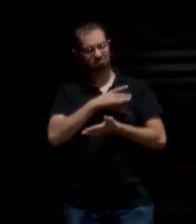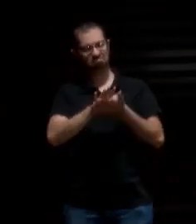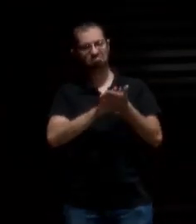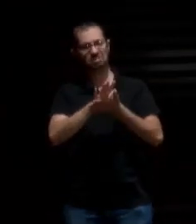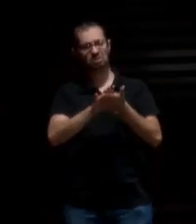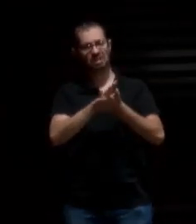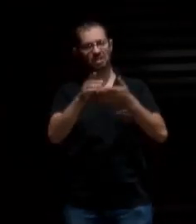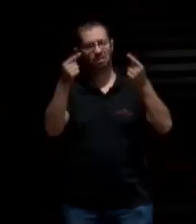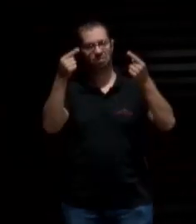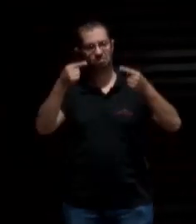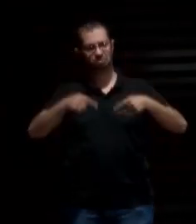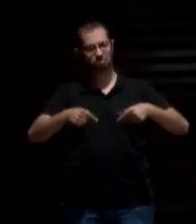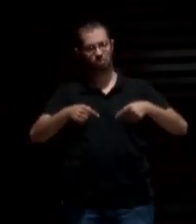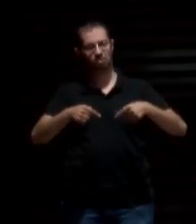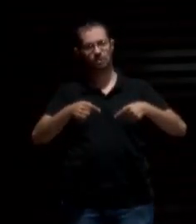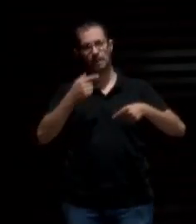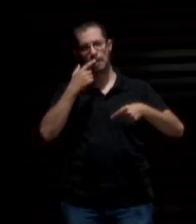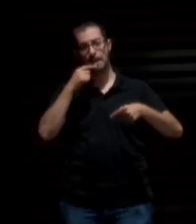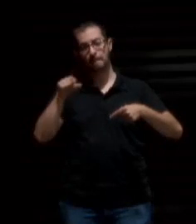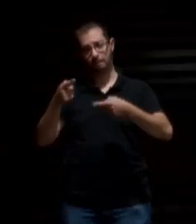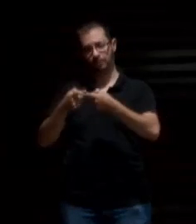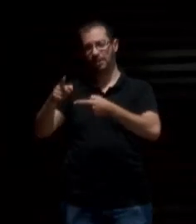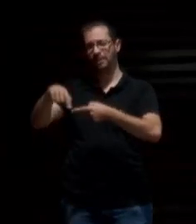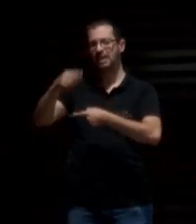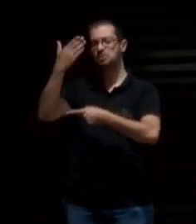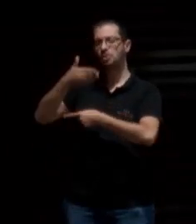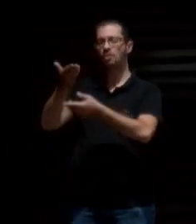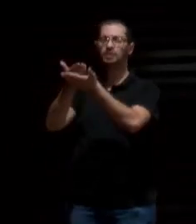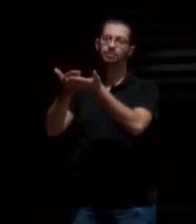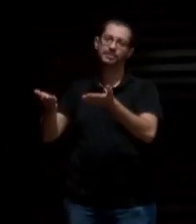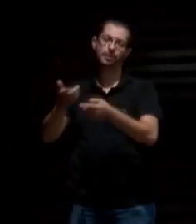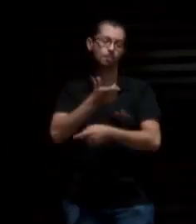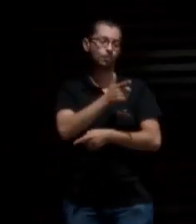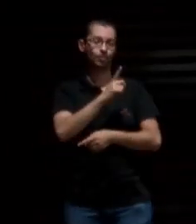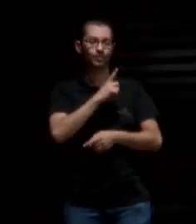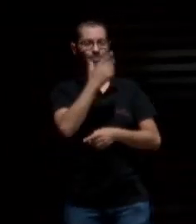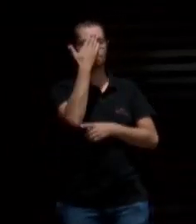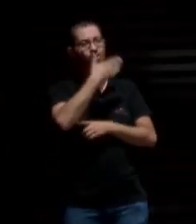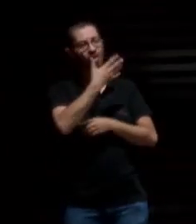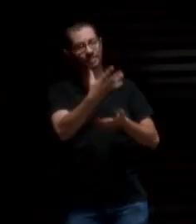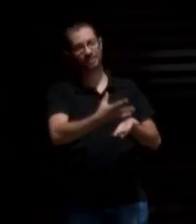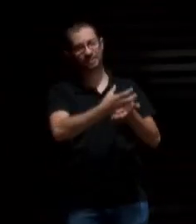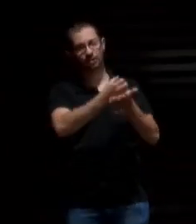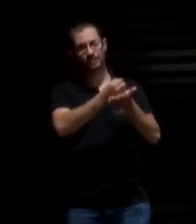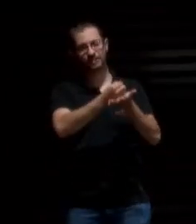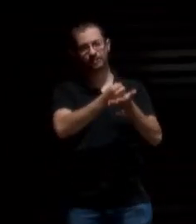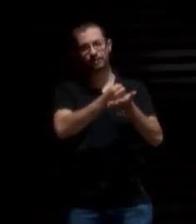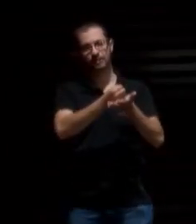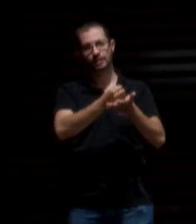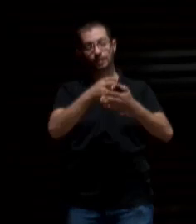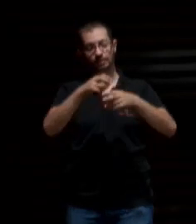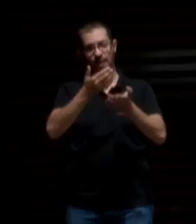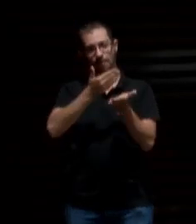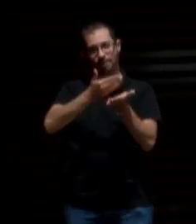pois o que é para eles prova evidente de perdição, é para vós outros de salvação, e isto da parte de